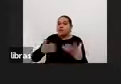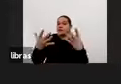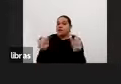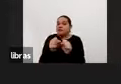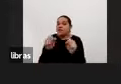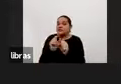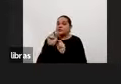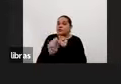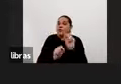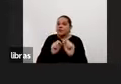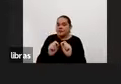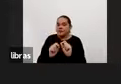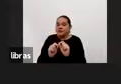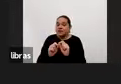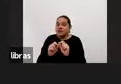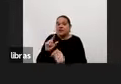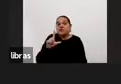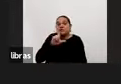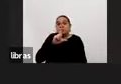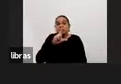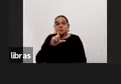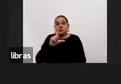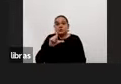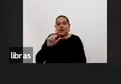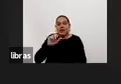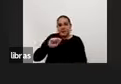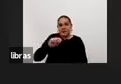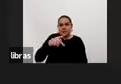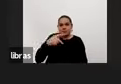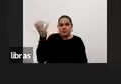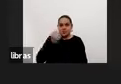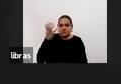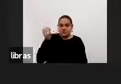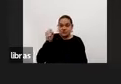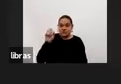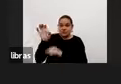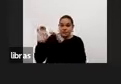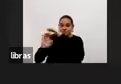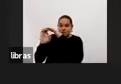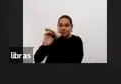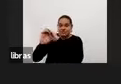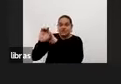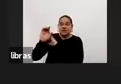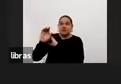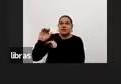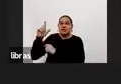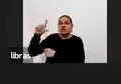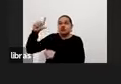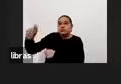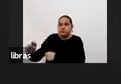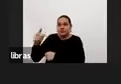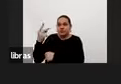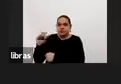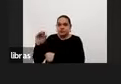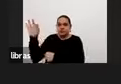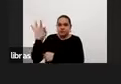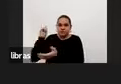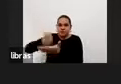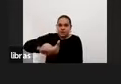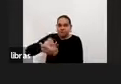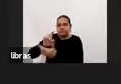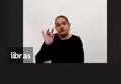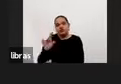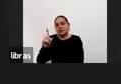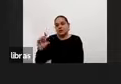reduzir as contribuições da Previdência patronal de 20% para 10%, sendo 10%